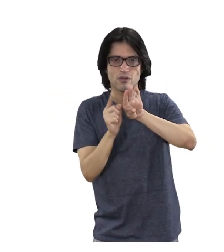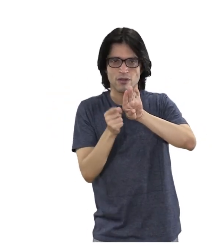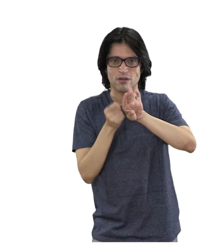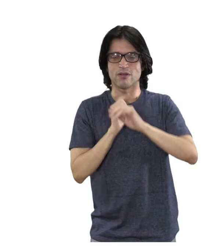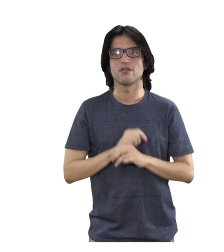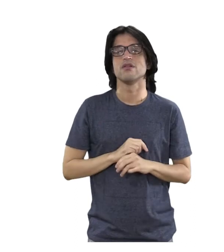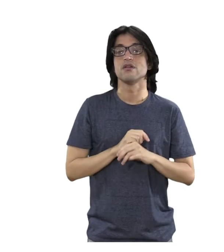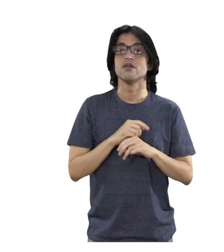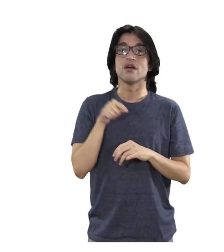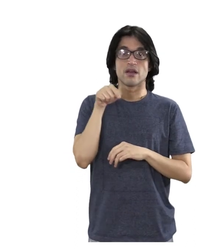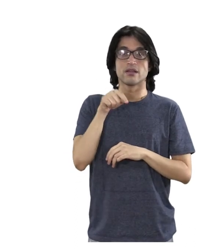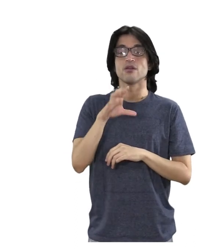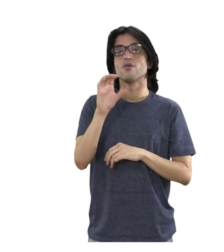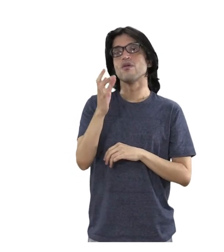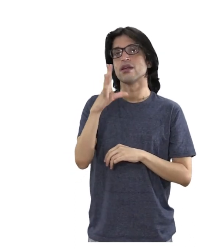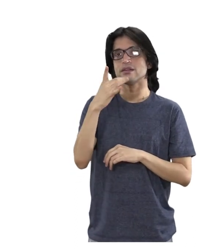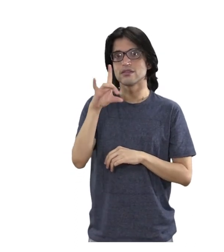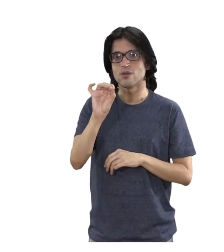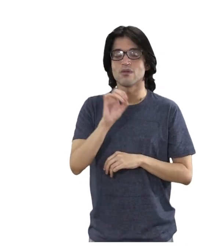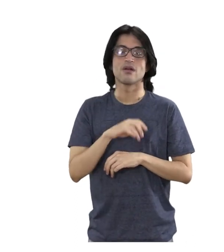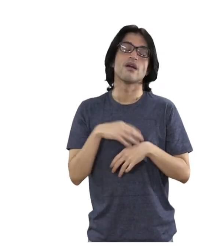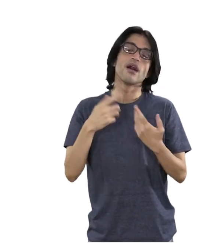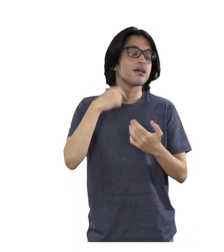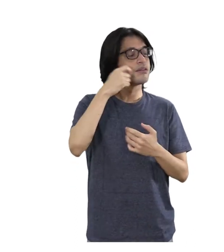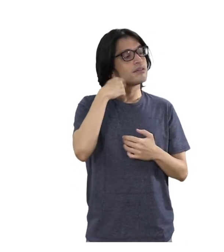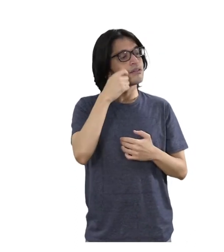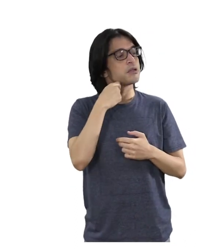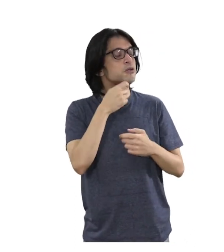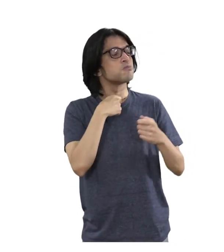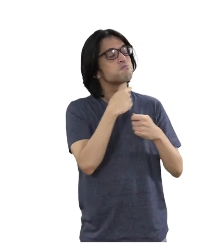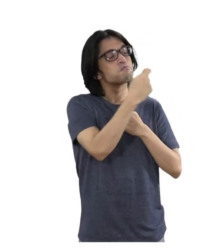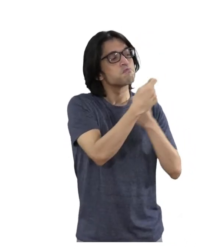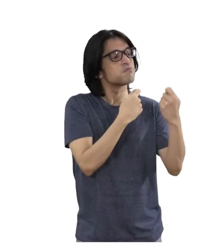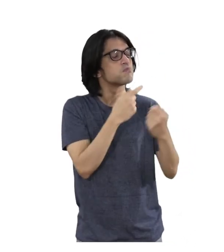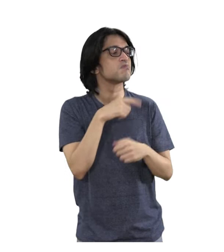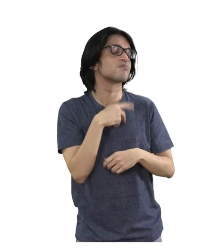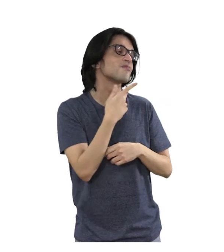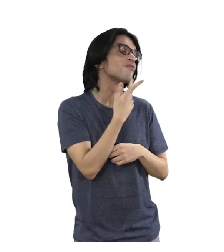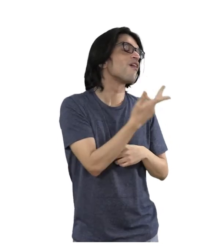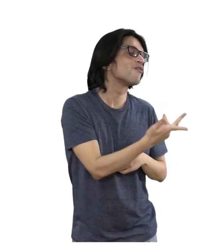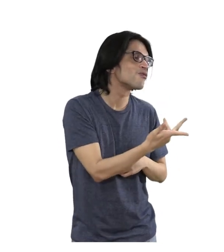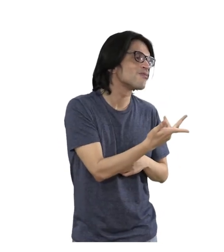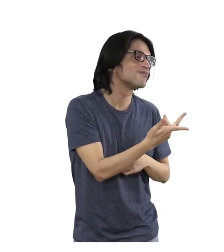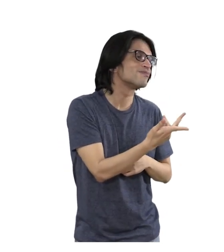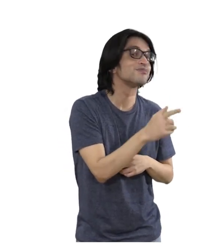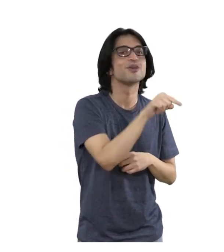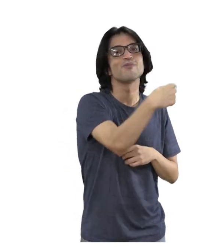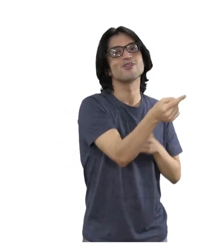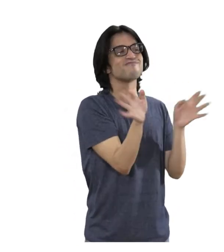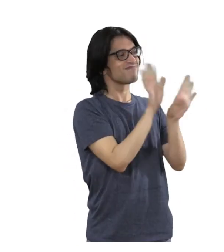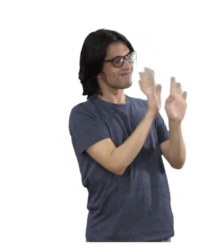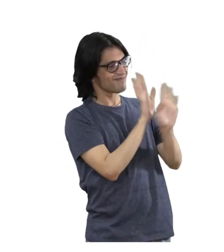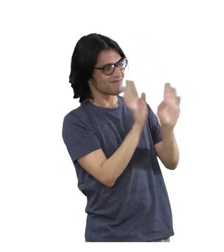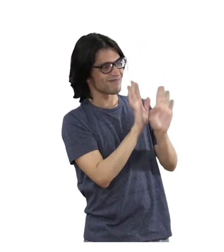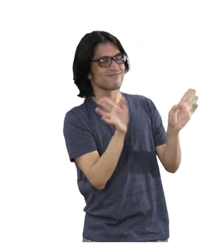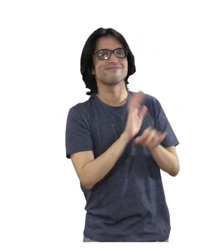aqui duas orações. A atriz falou aos jornalistas e despediu-se em seguida.